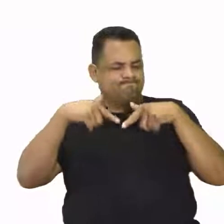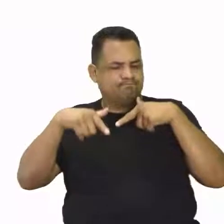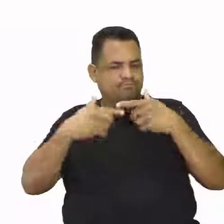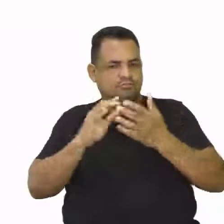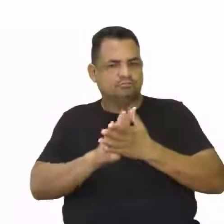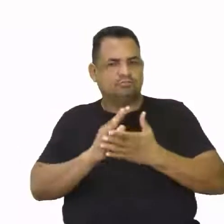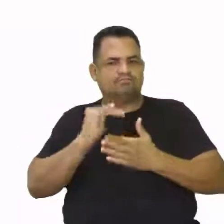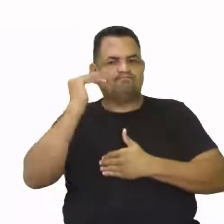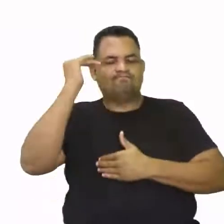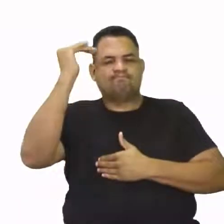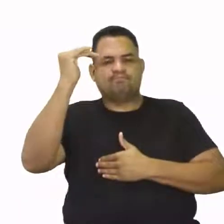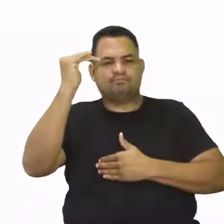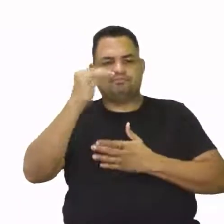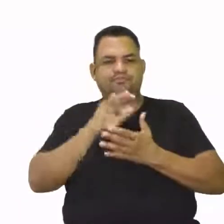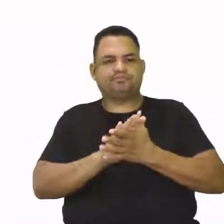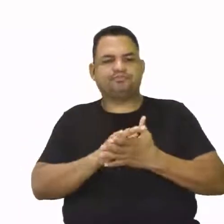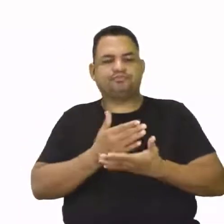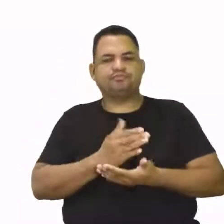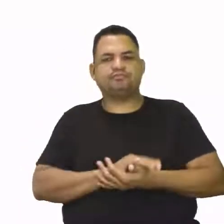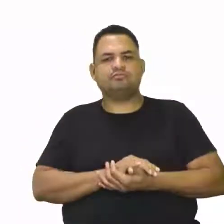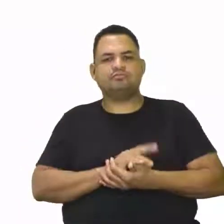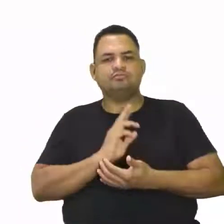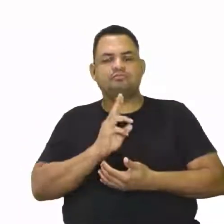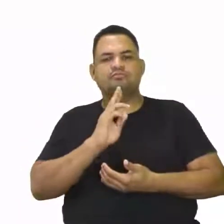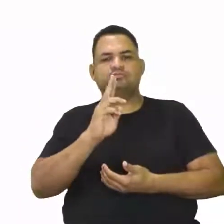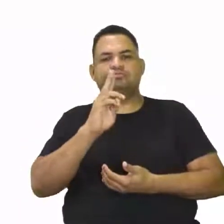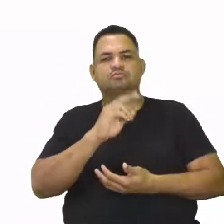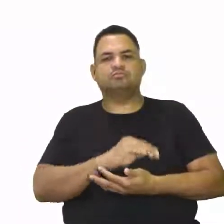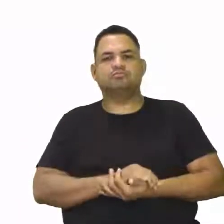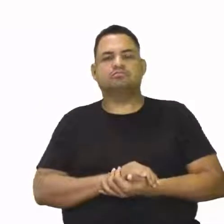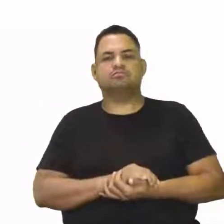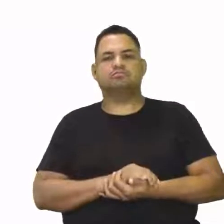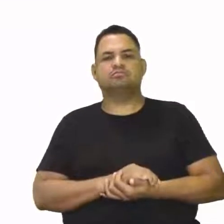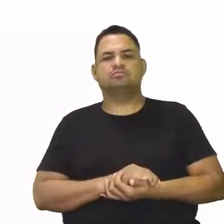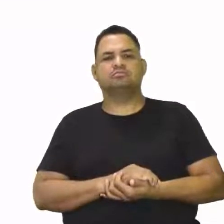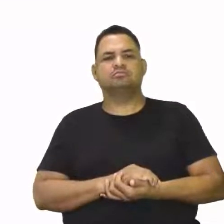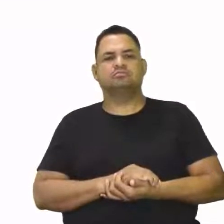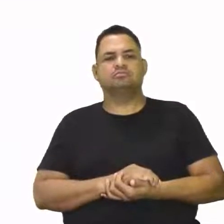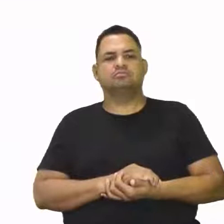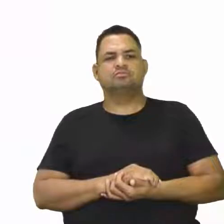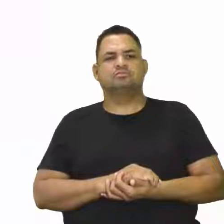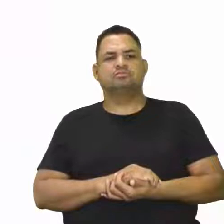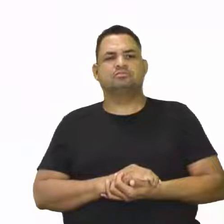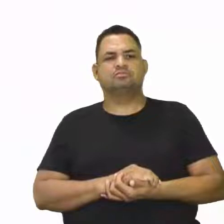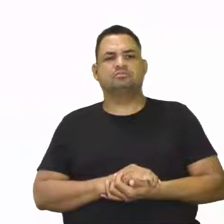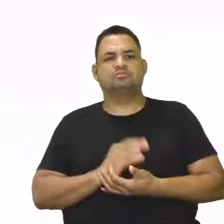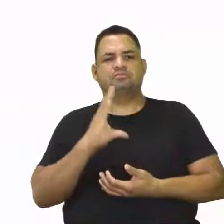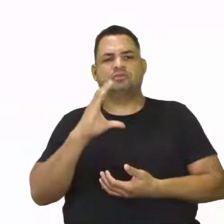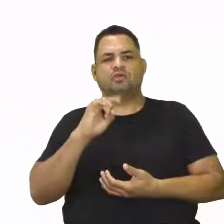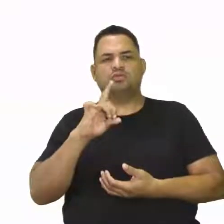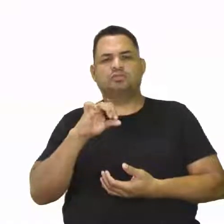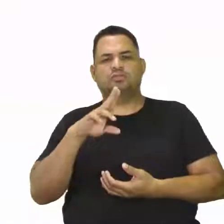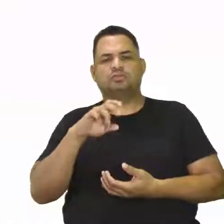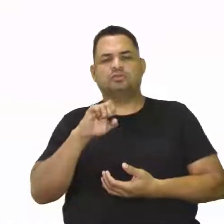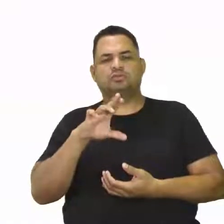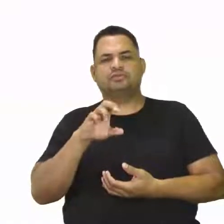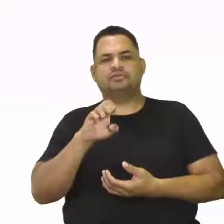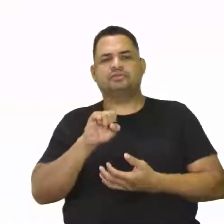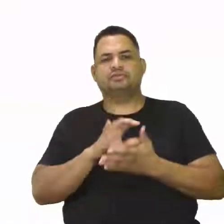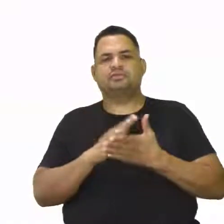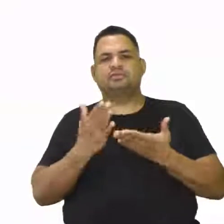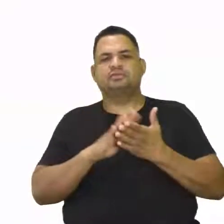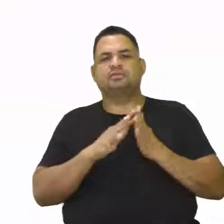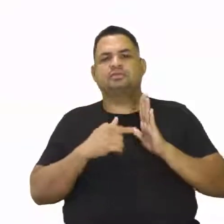que se supere permanentemente. Isso mesmo. Consecutivas. São aquelas